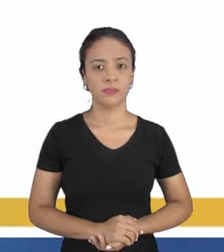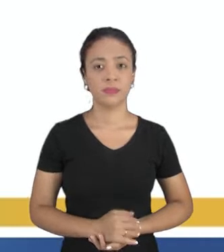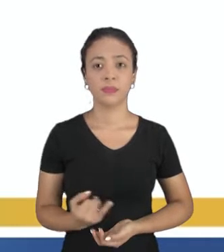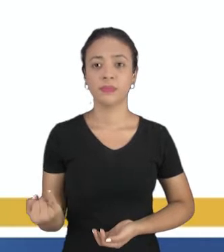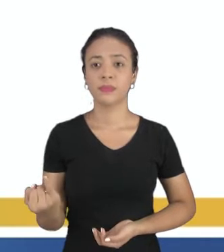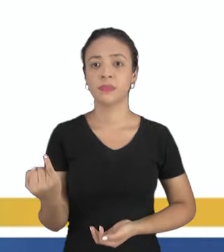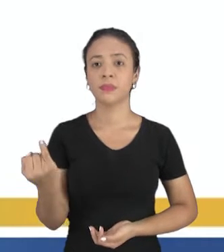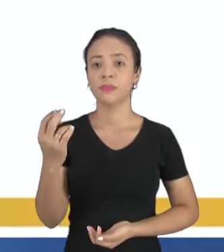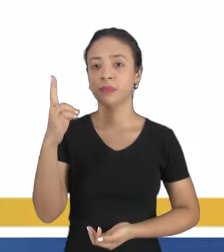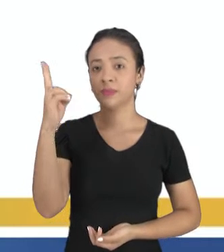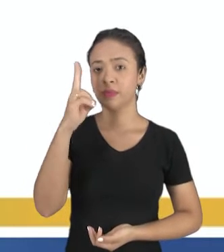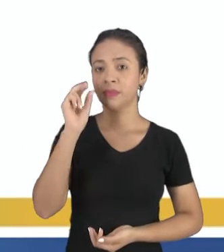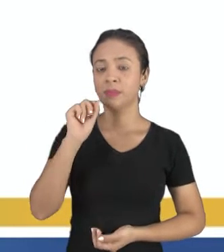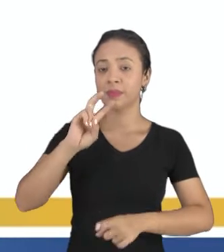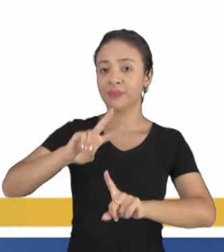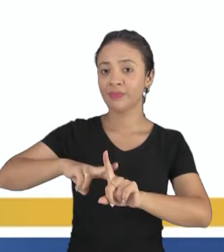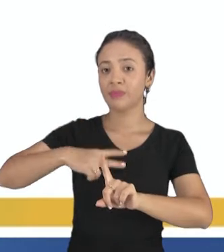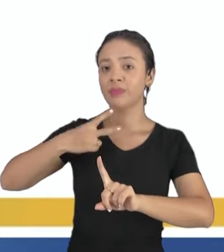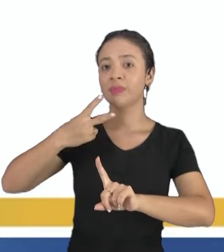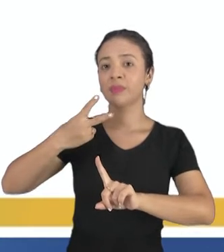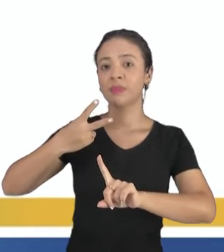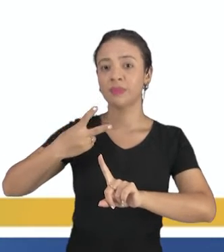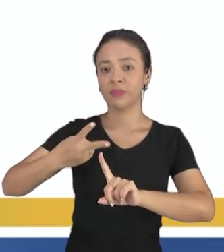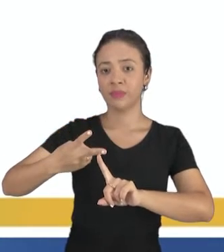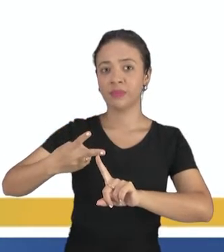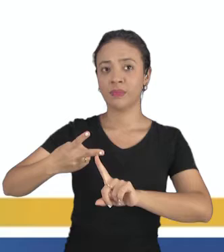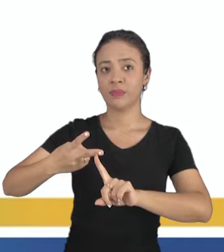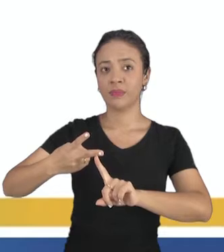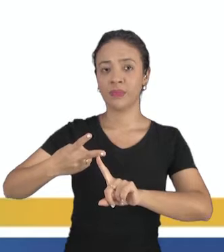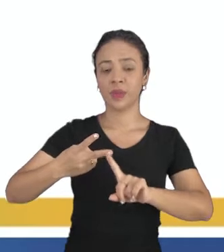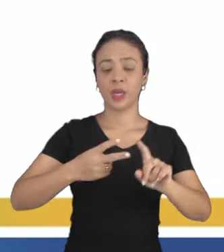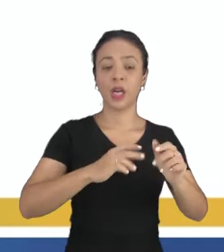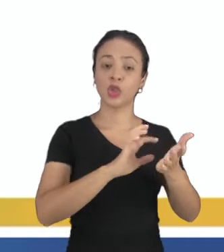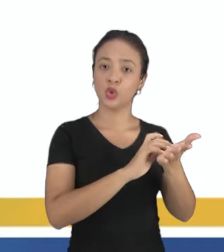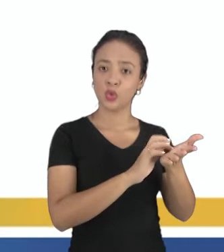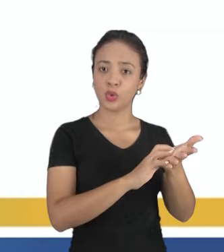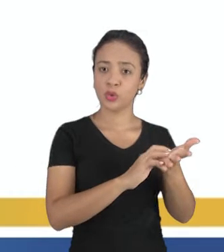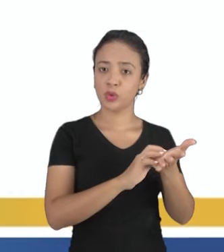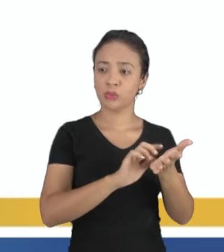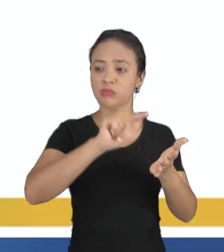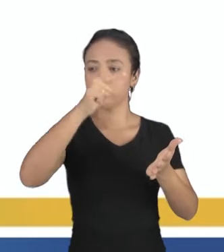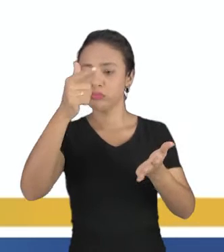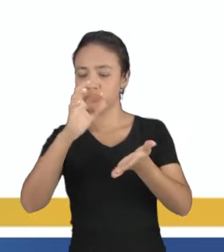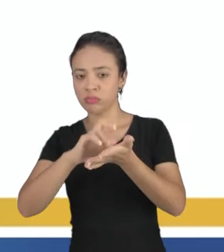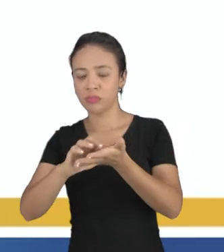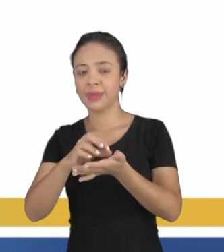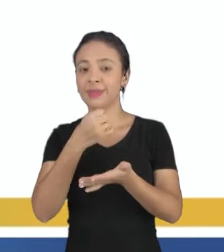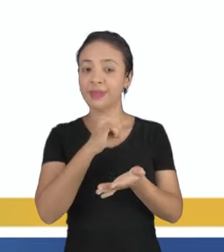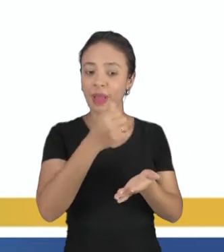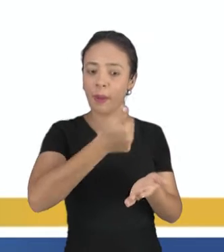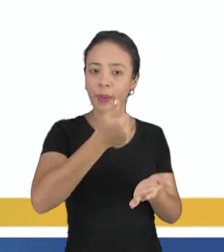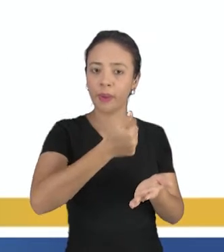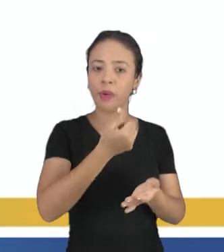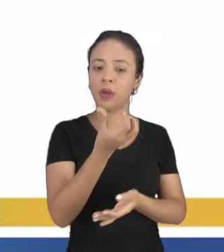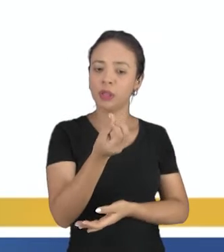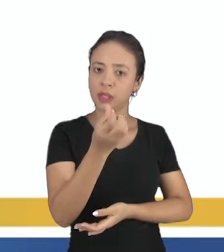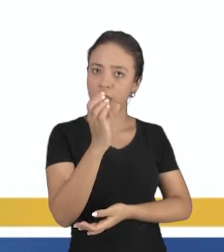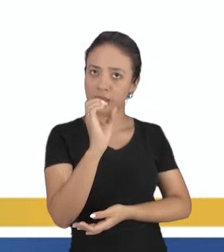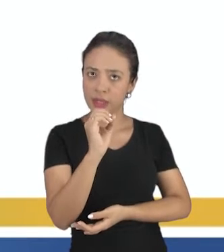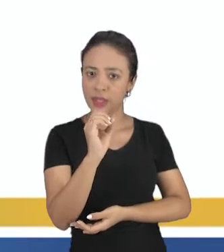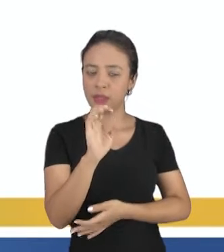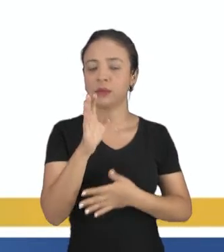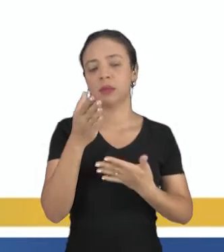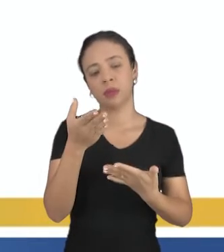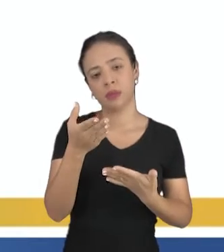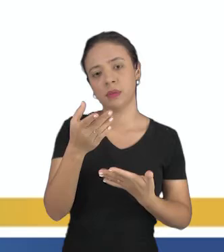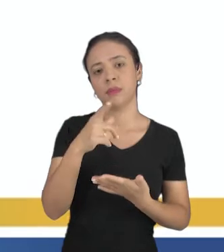a duplicação é de um espaço para outra da senha, tá? Se a primeira foi 60, sempre ele vai